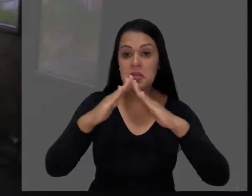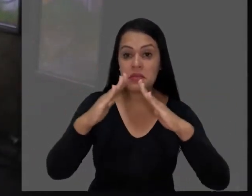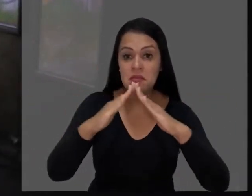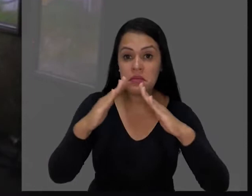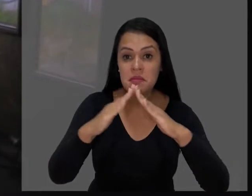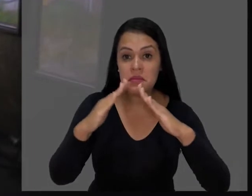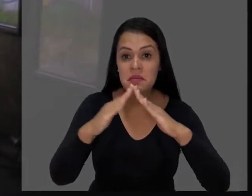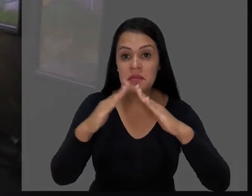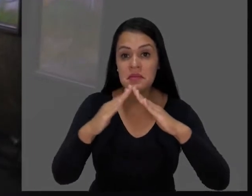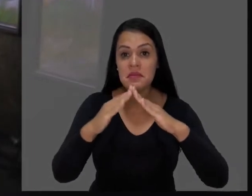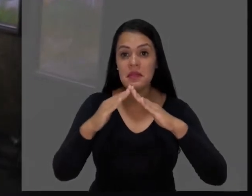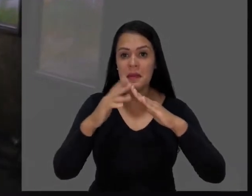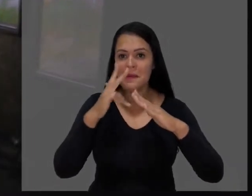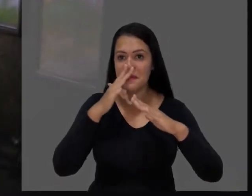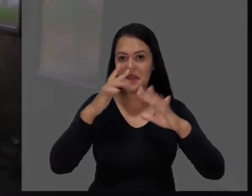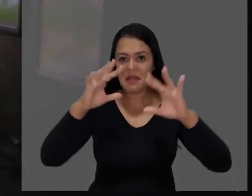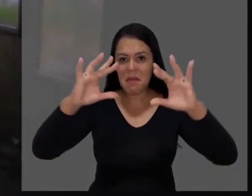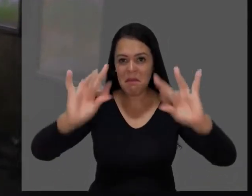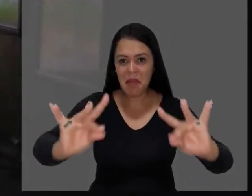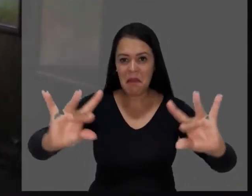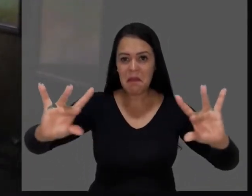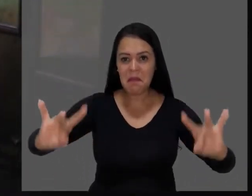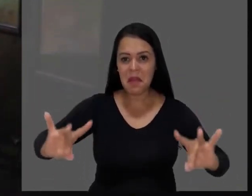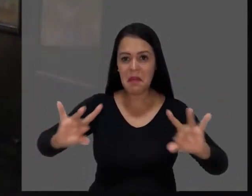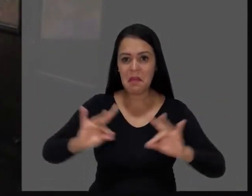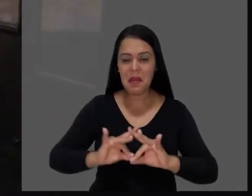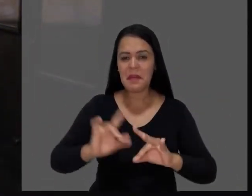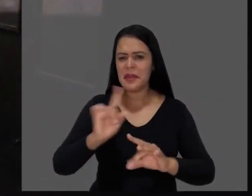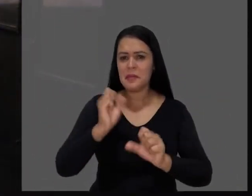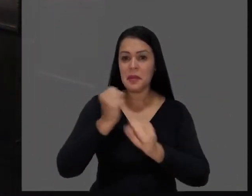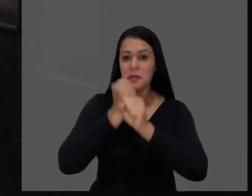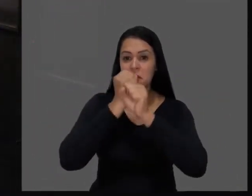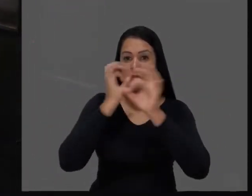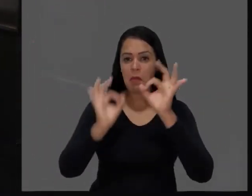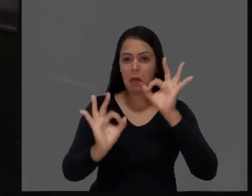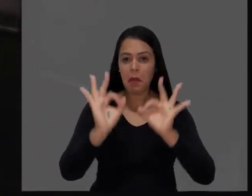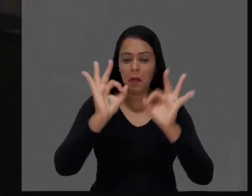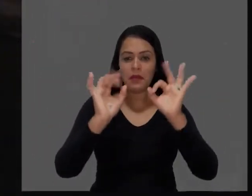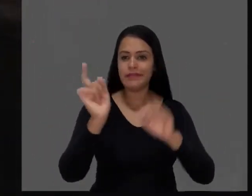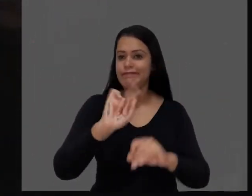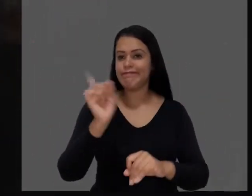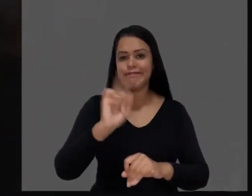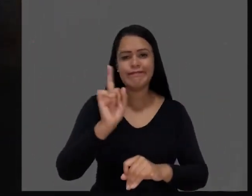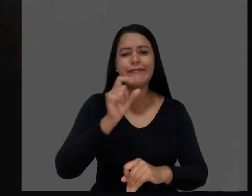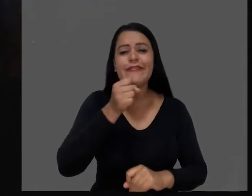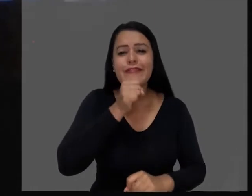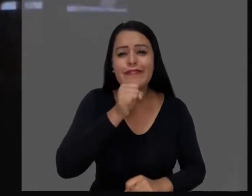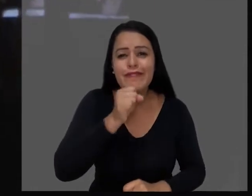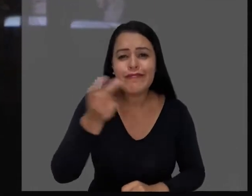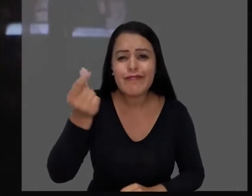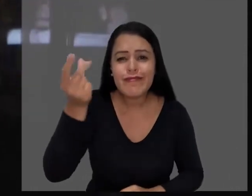com uma planta impressa. Mas não a planta para construir. A planta da casa velha.